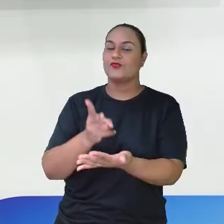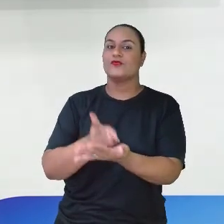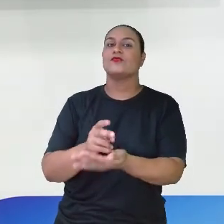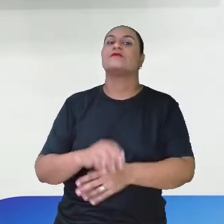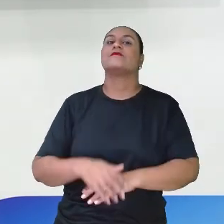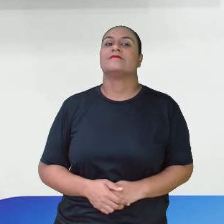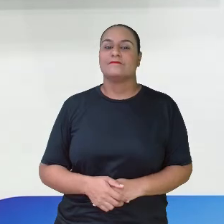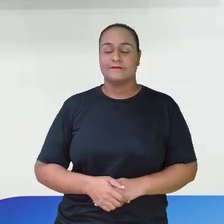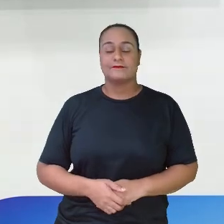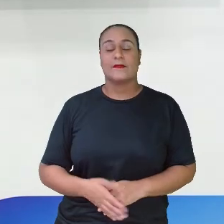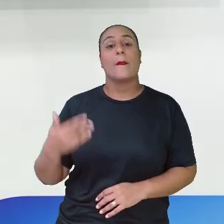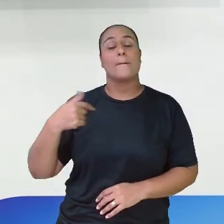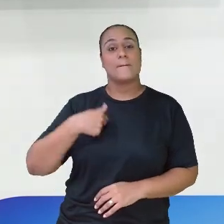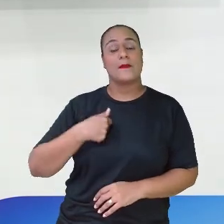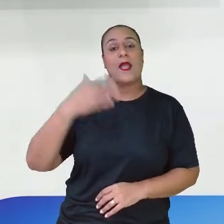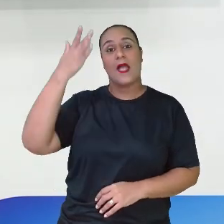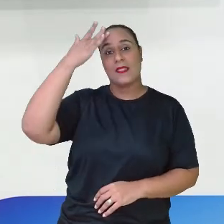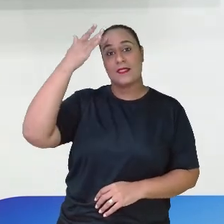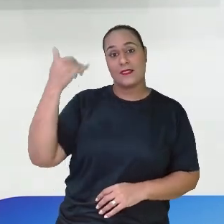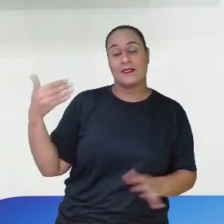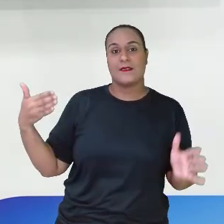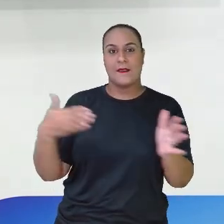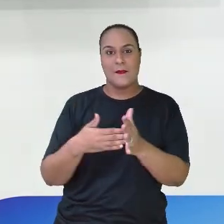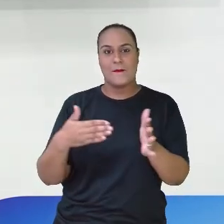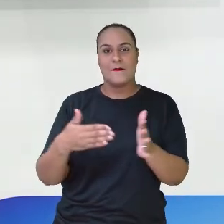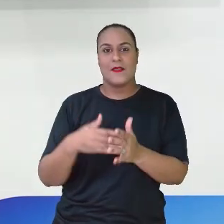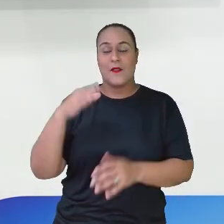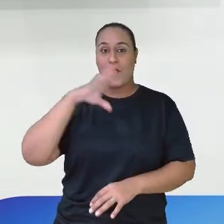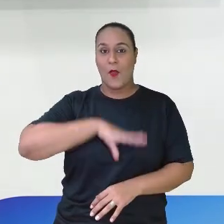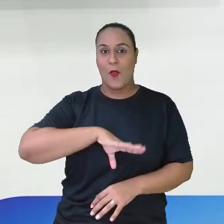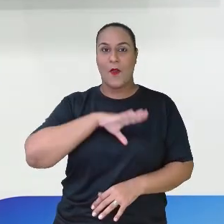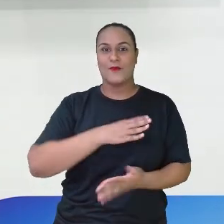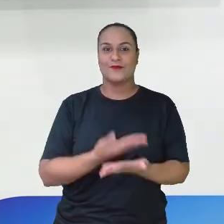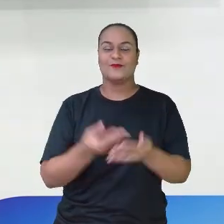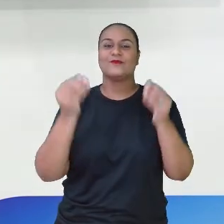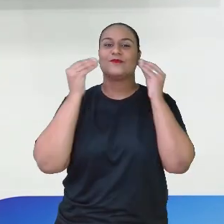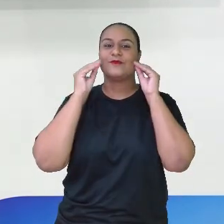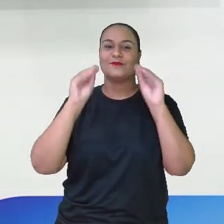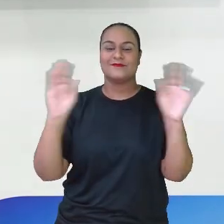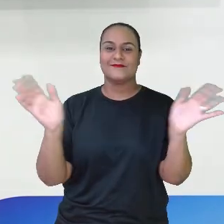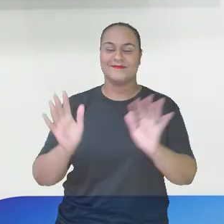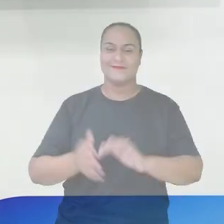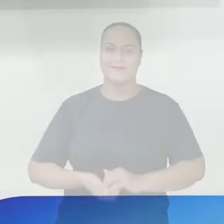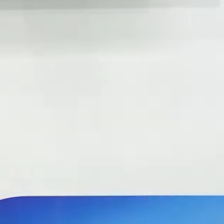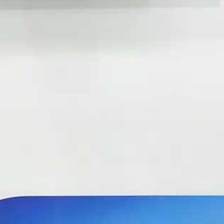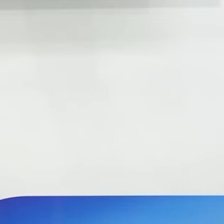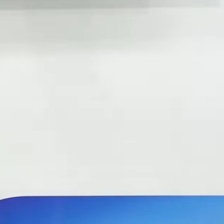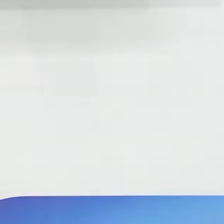comigo é até amanhã com aula de língua portuguesa. Cheiro para vocês!